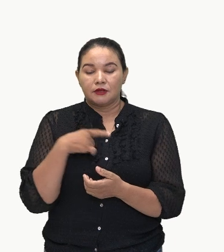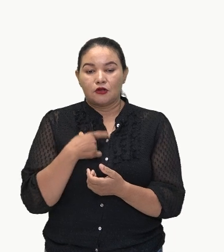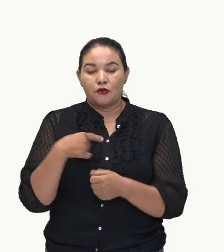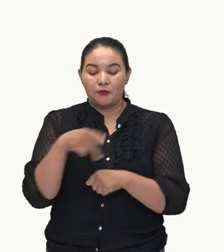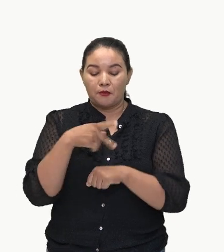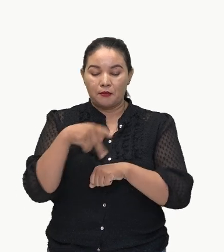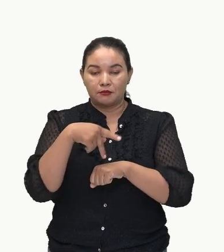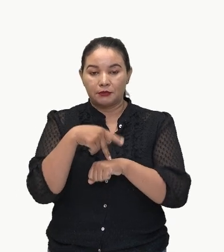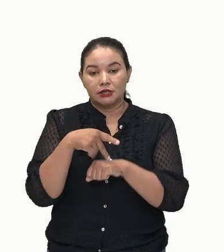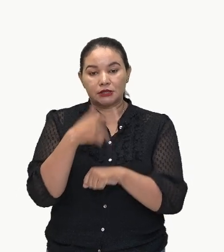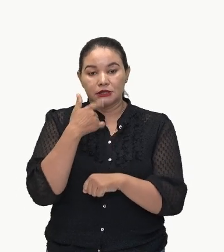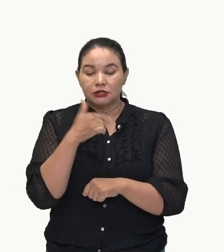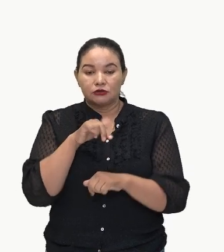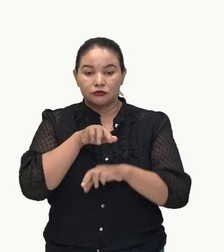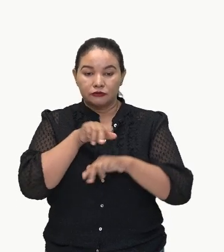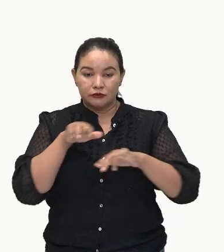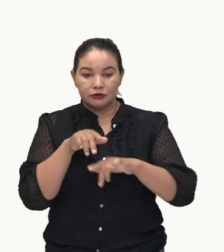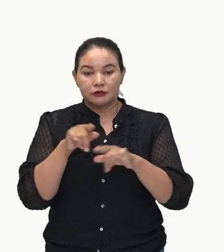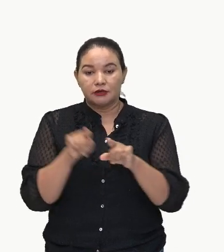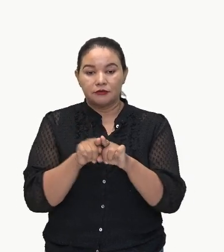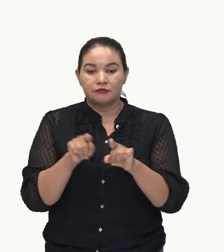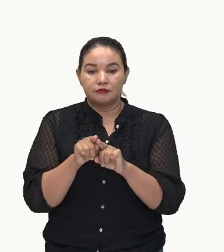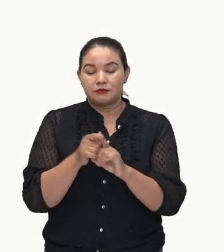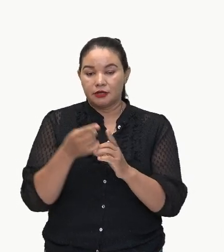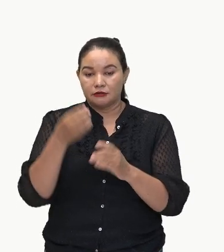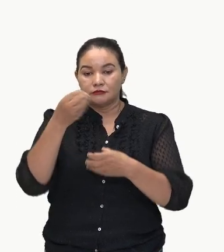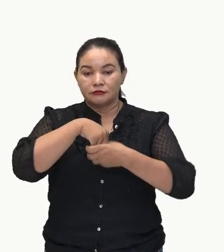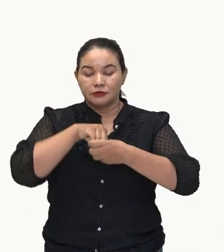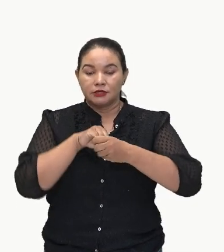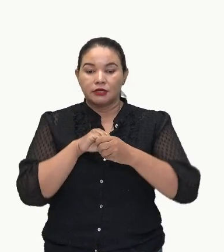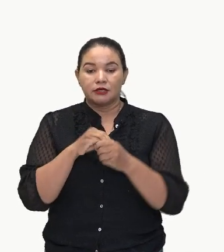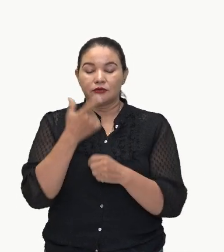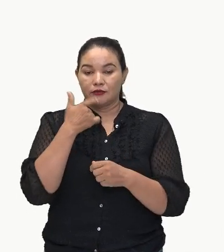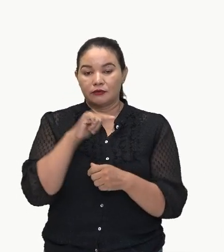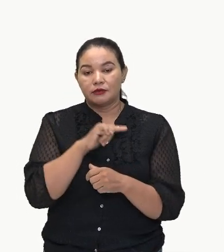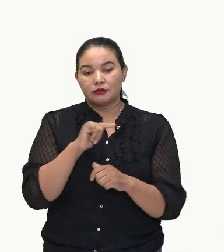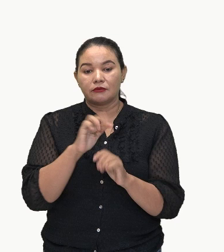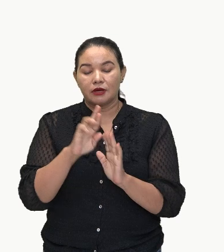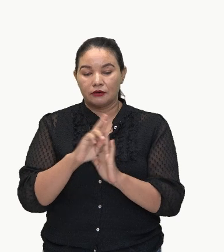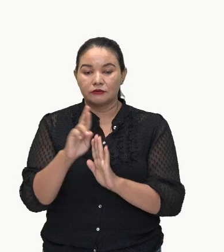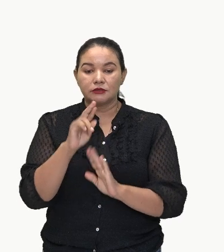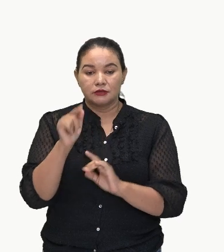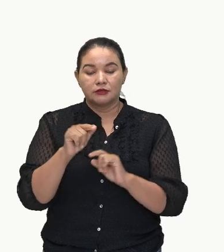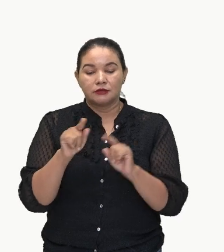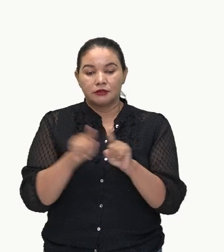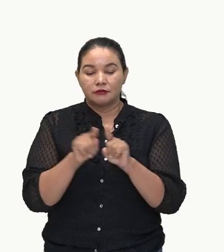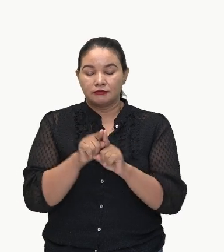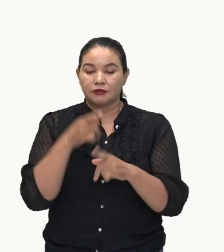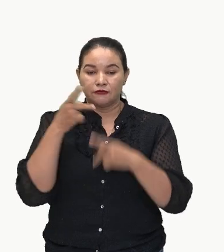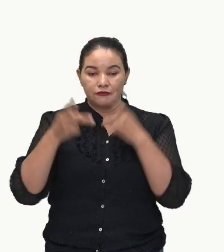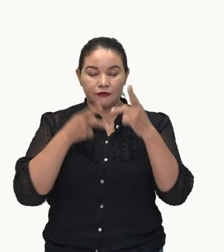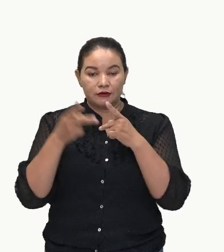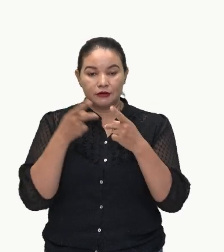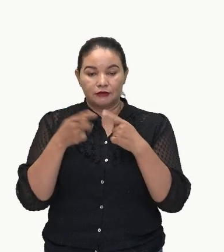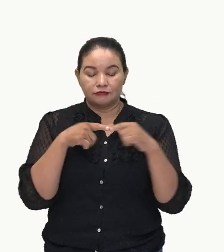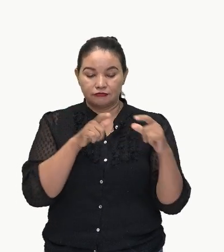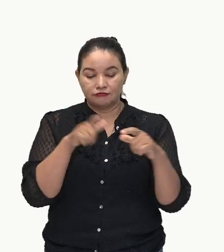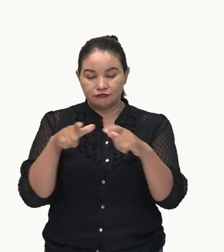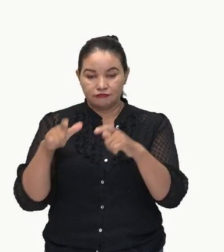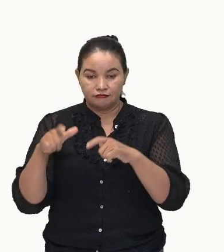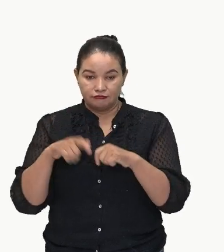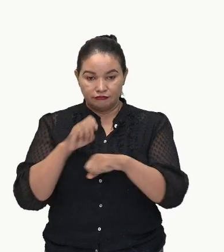linguisticamente diverso, várias línguas regionais são reconhecidas e faladas em diferentes estados